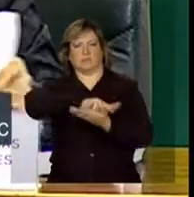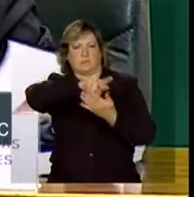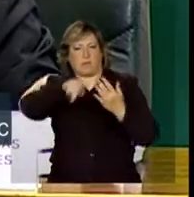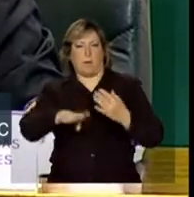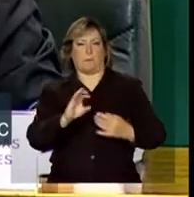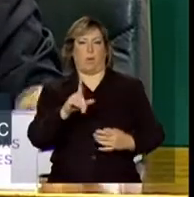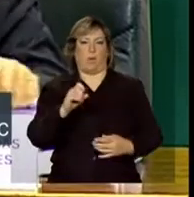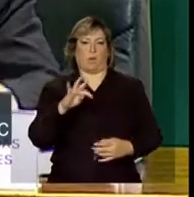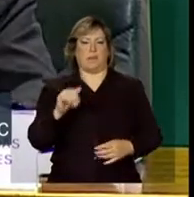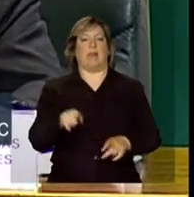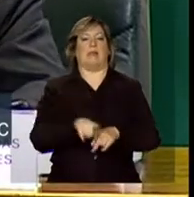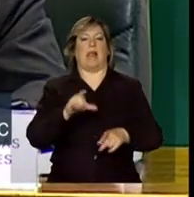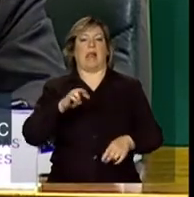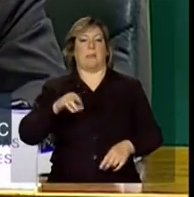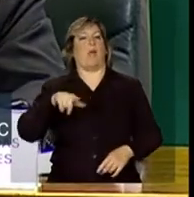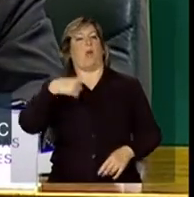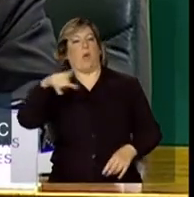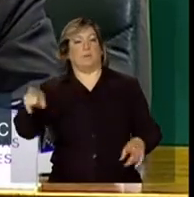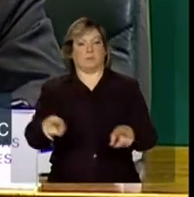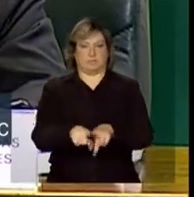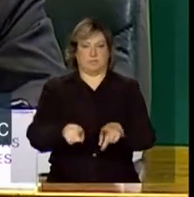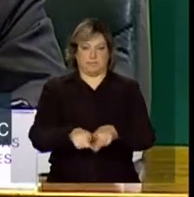e Lima